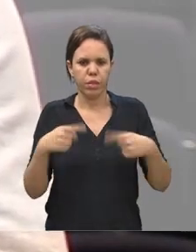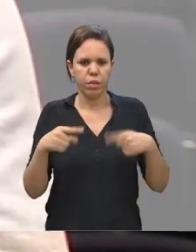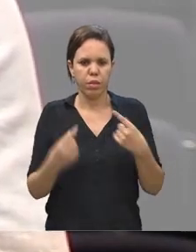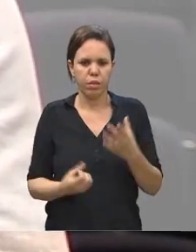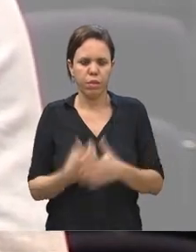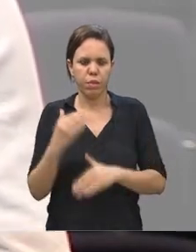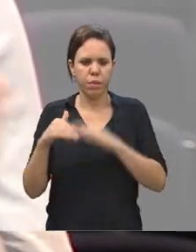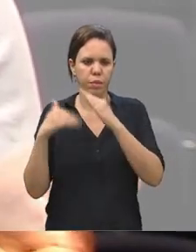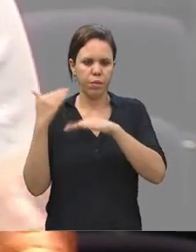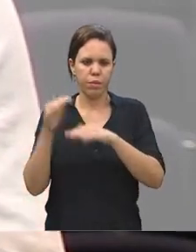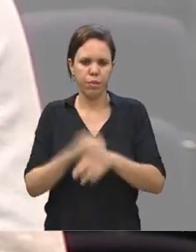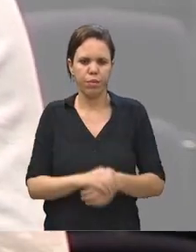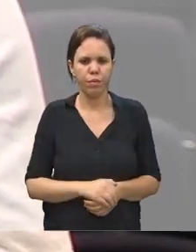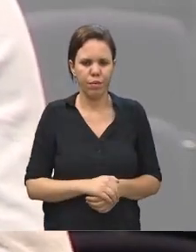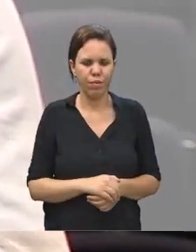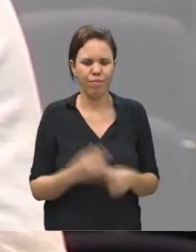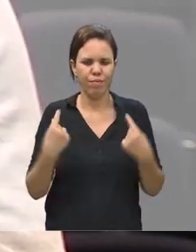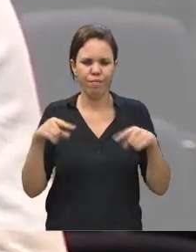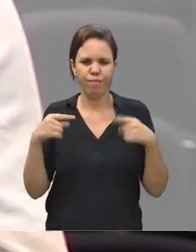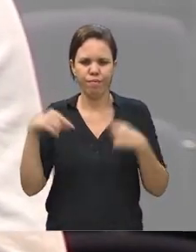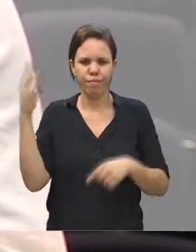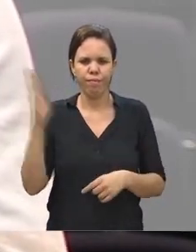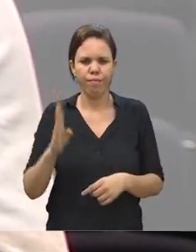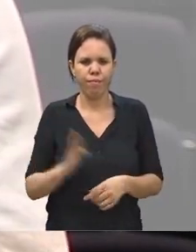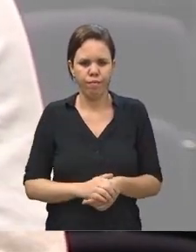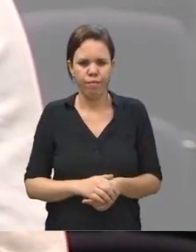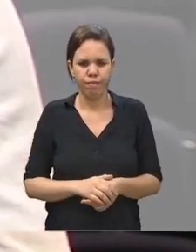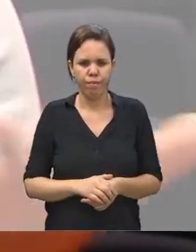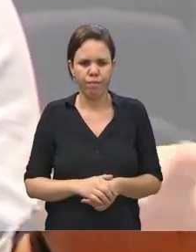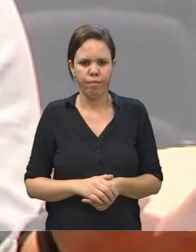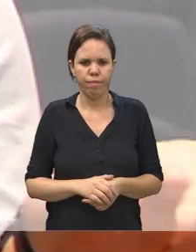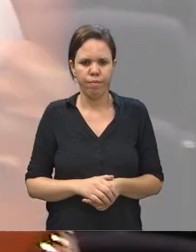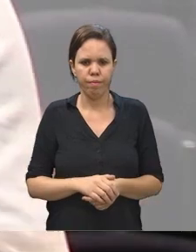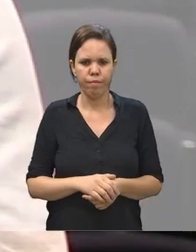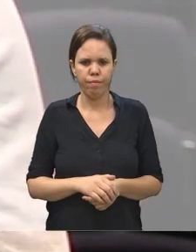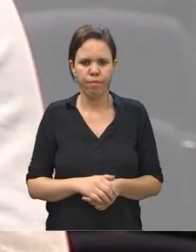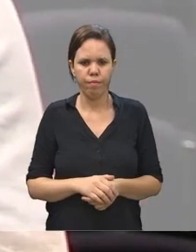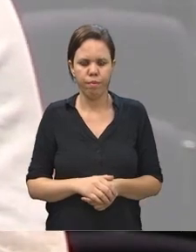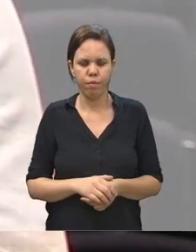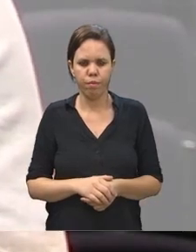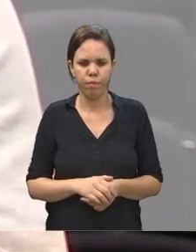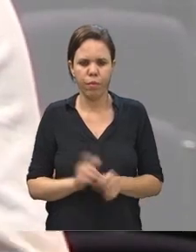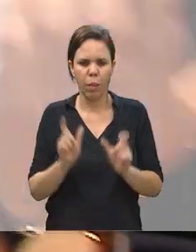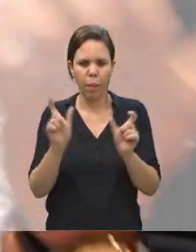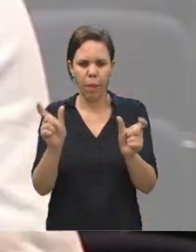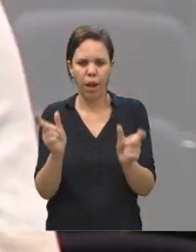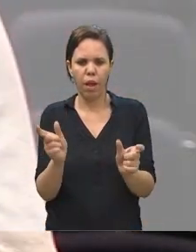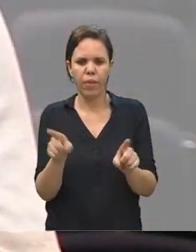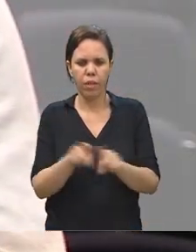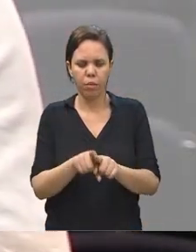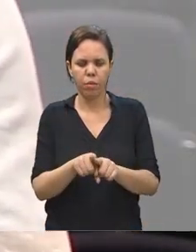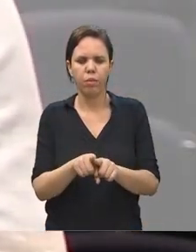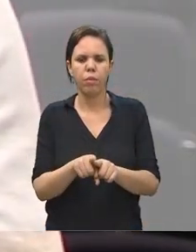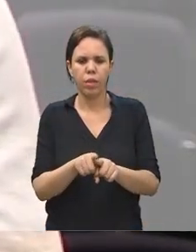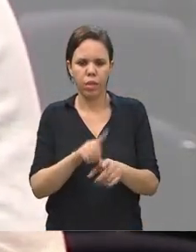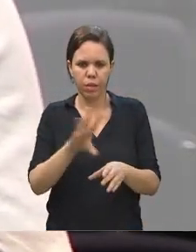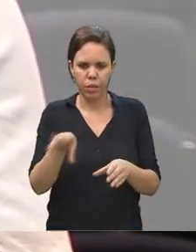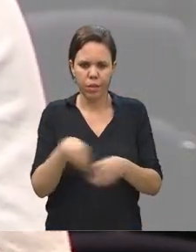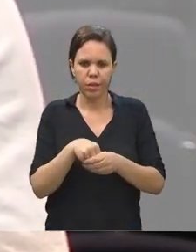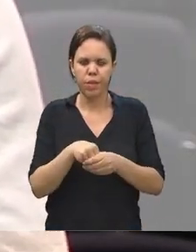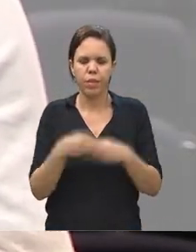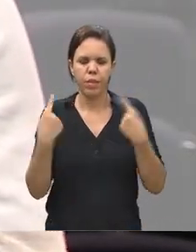percorrendo. E quarto é a música brasileira, no amplo senso da palavra. Inclui também a música